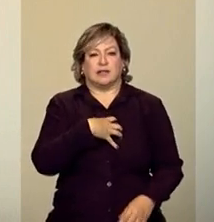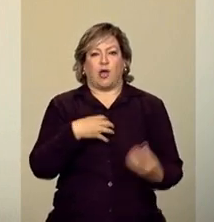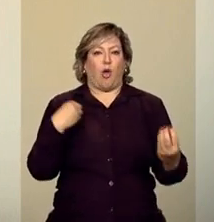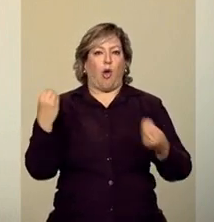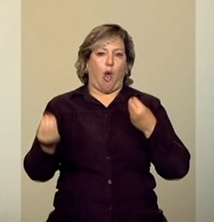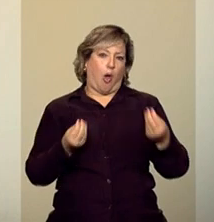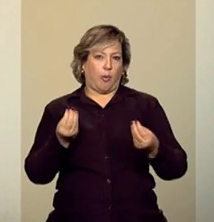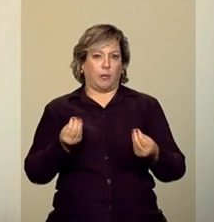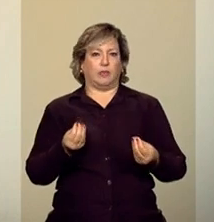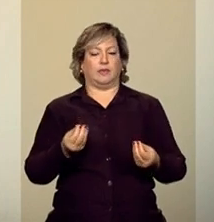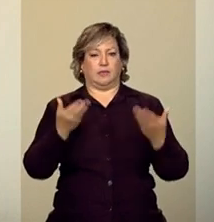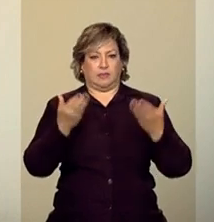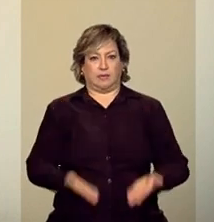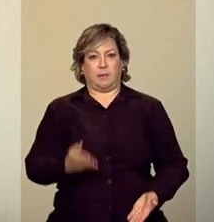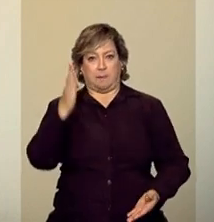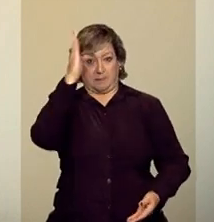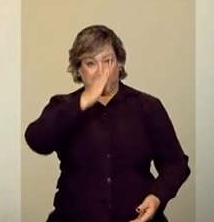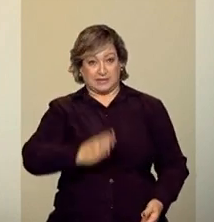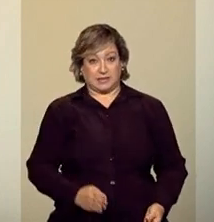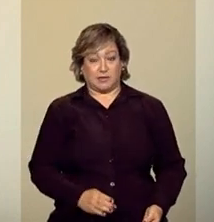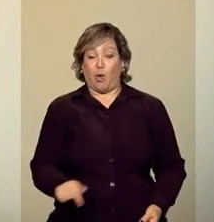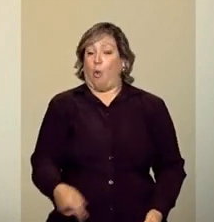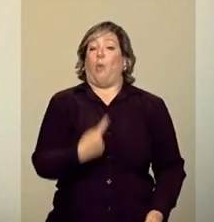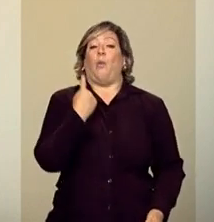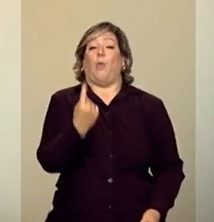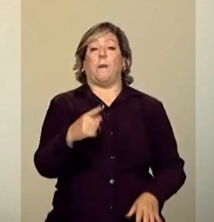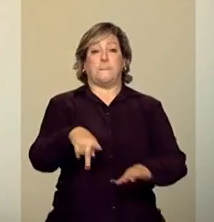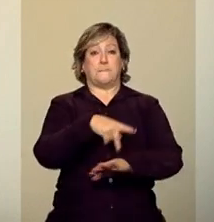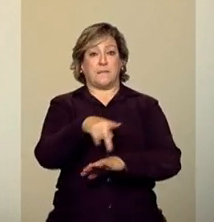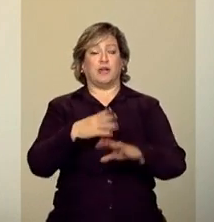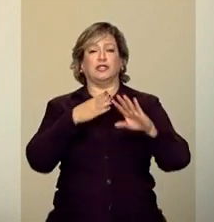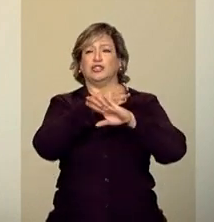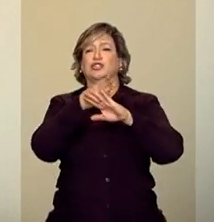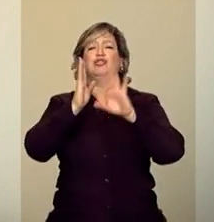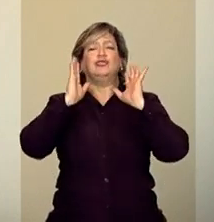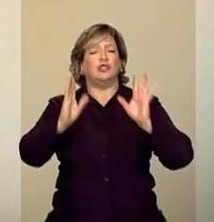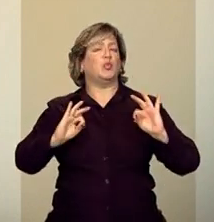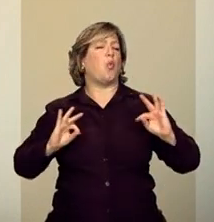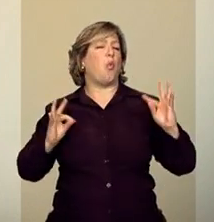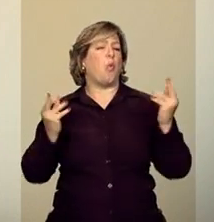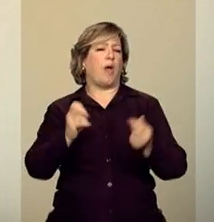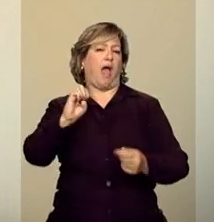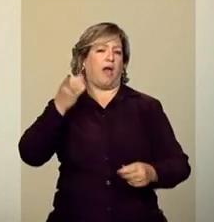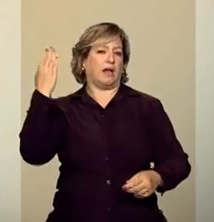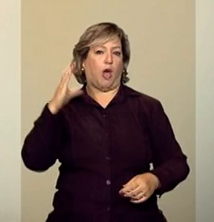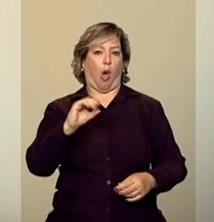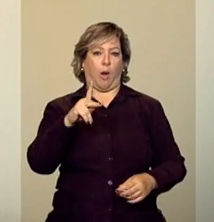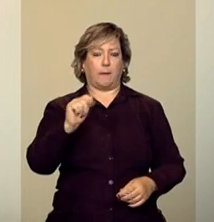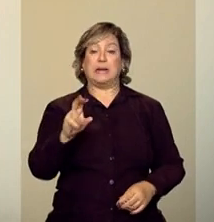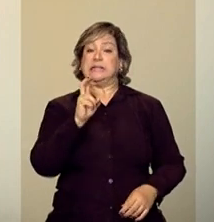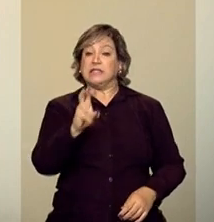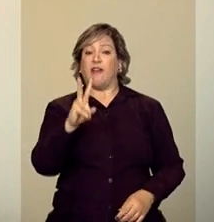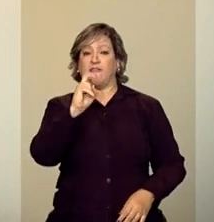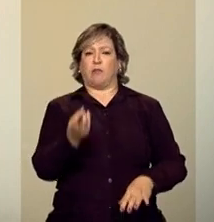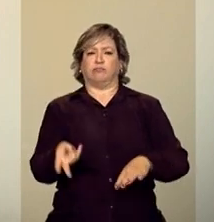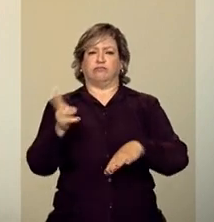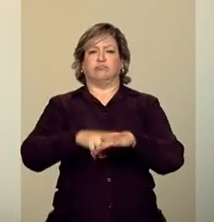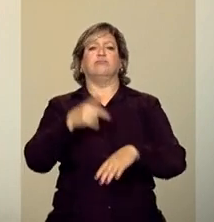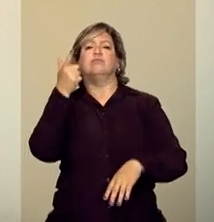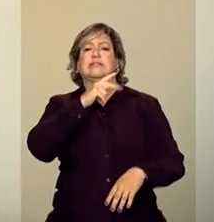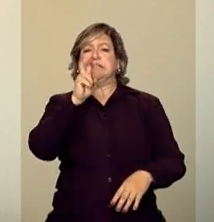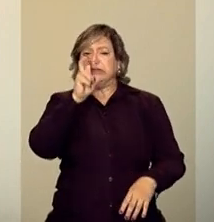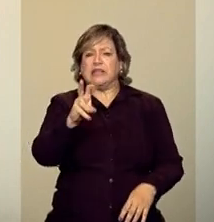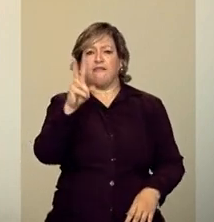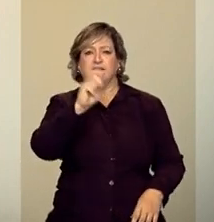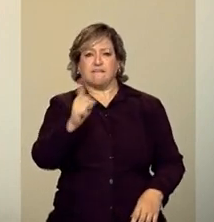de ser. O Brasil, o único país que participou de todas as Copas, 5 vezes campeão